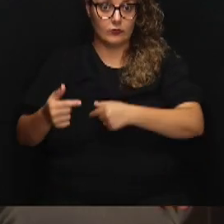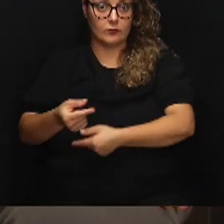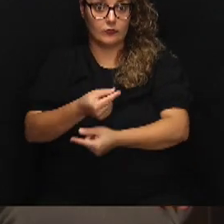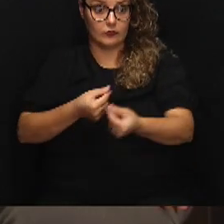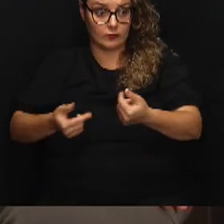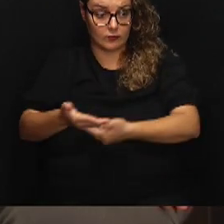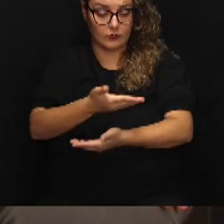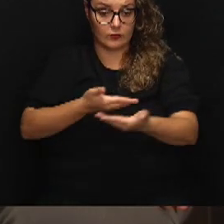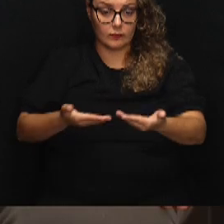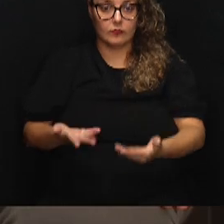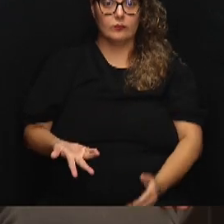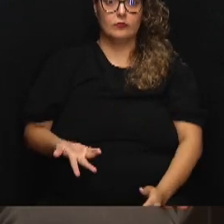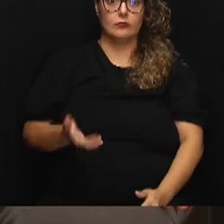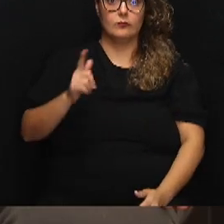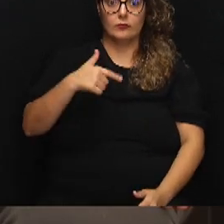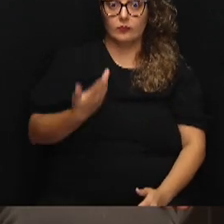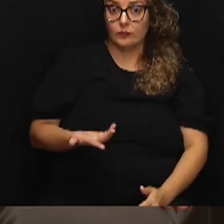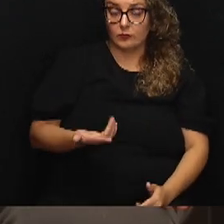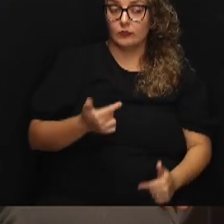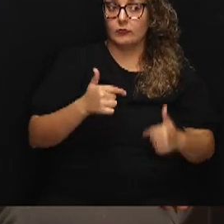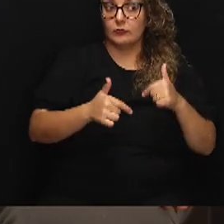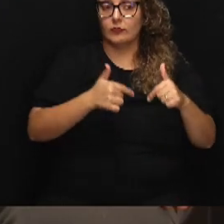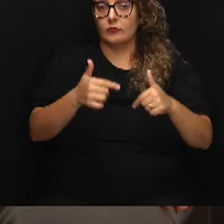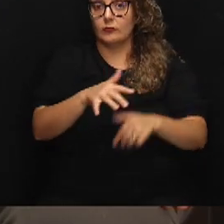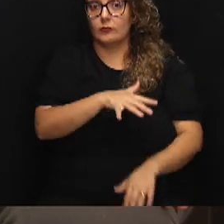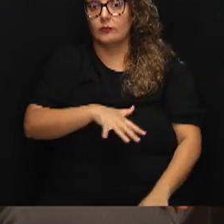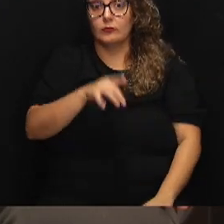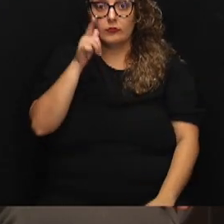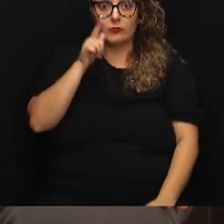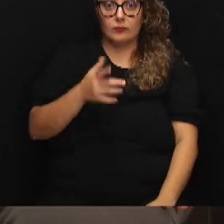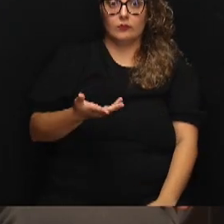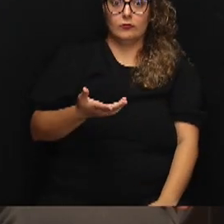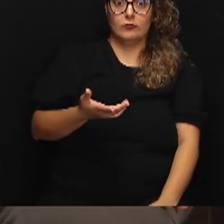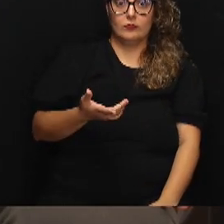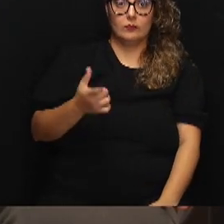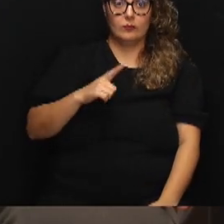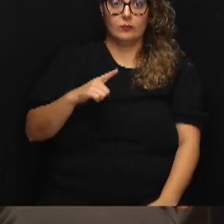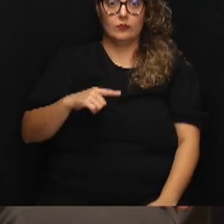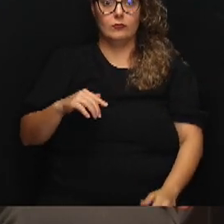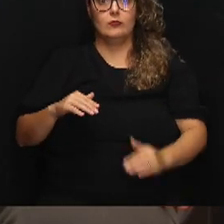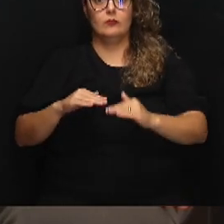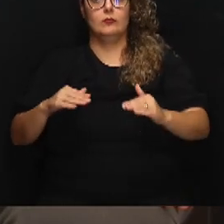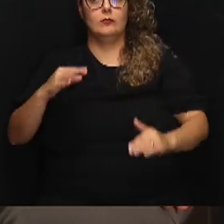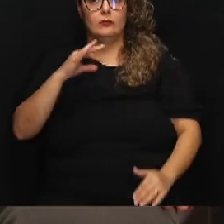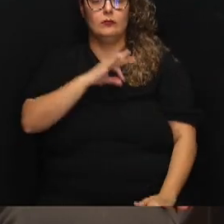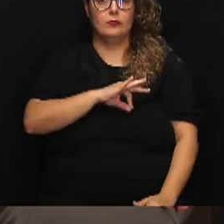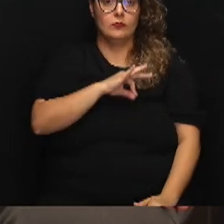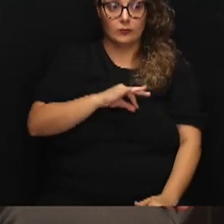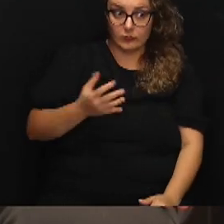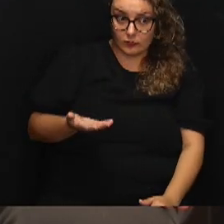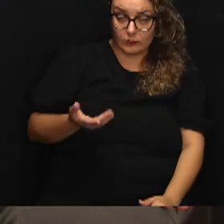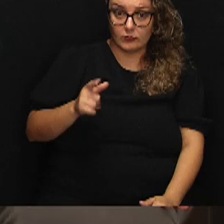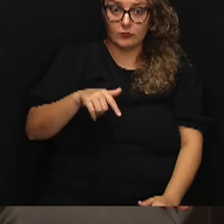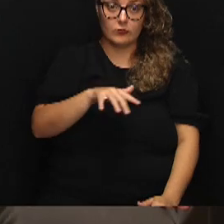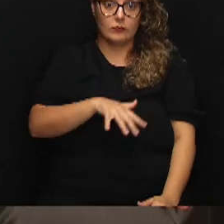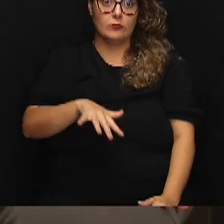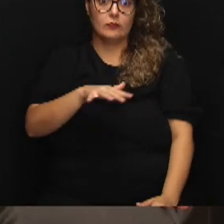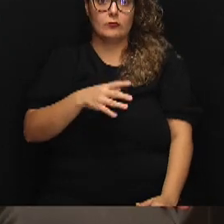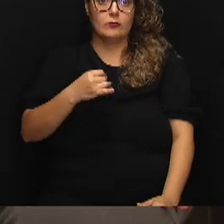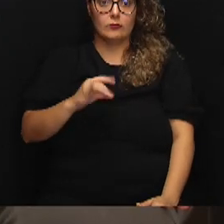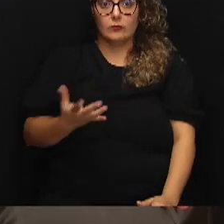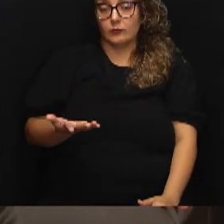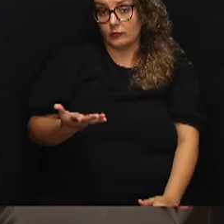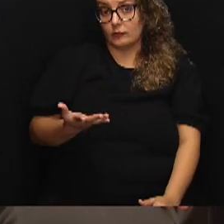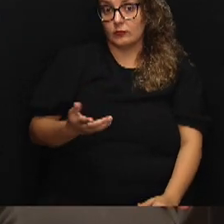um mercado em que eu consigo ter uma estabilidade financeira? É um mercado que, se